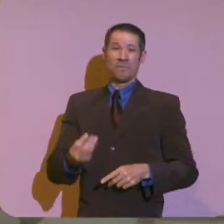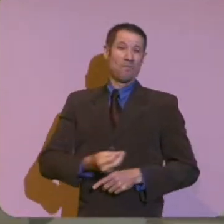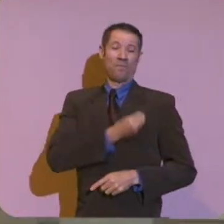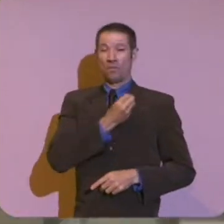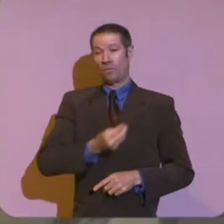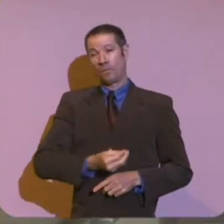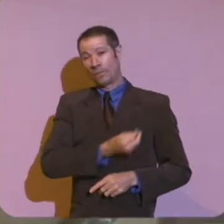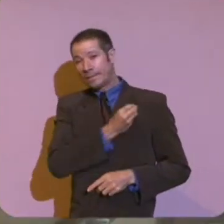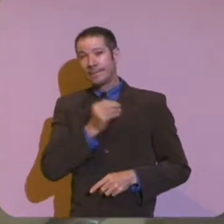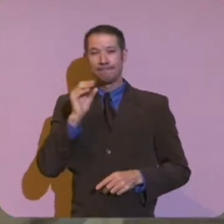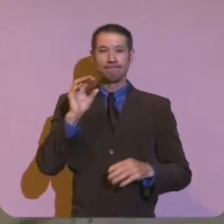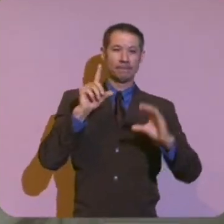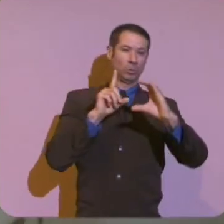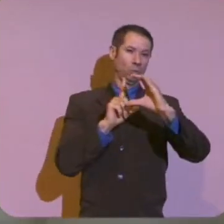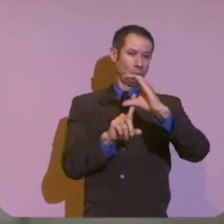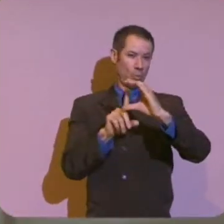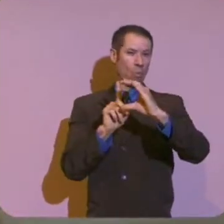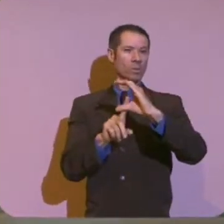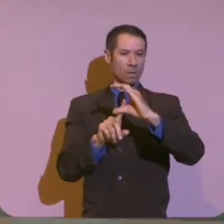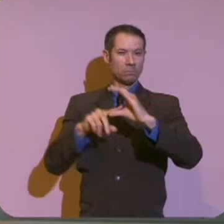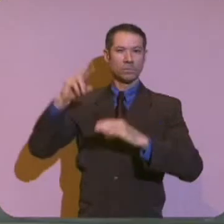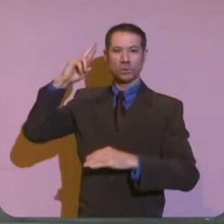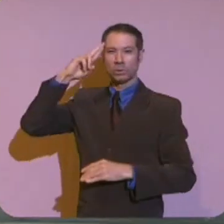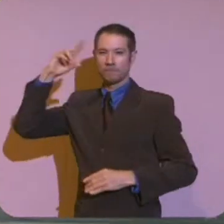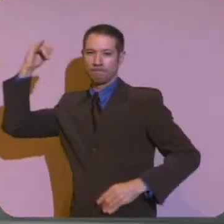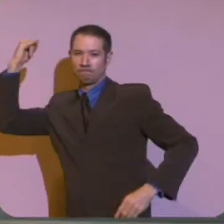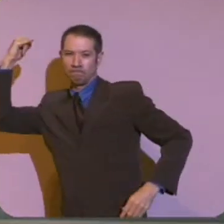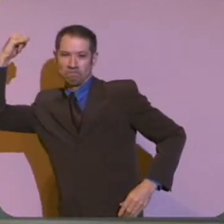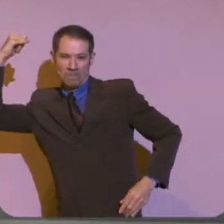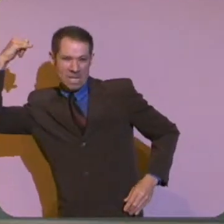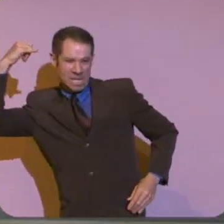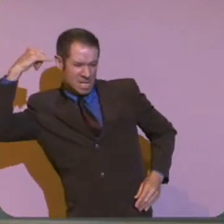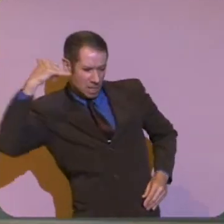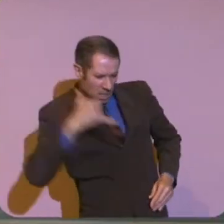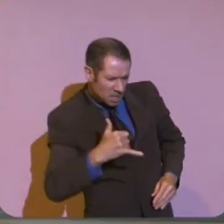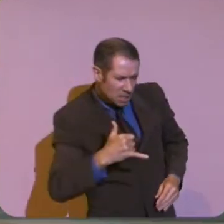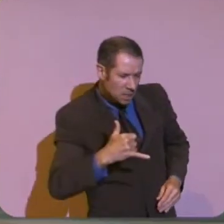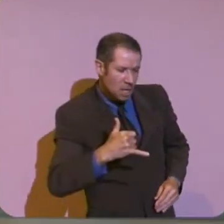essa situação, o Senhor vai dizer: então,